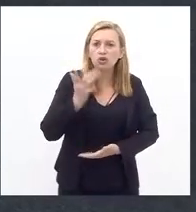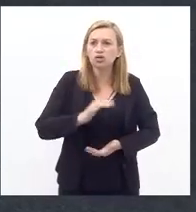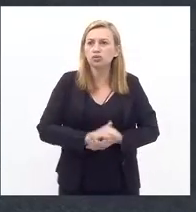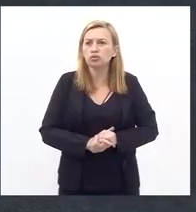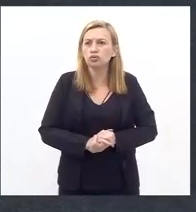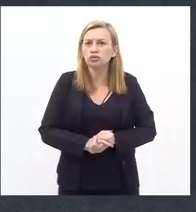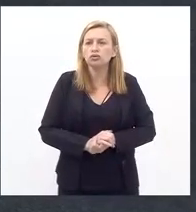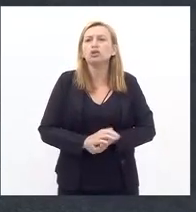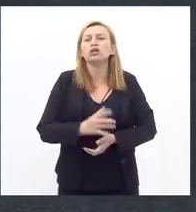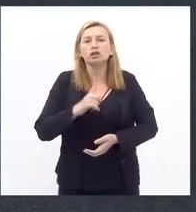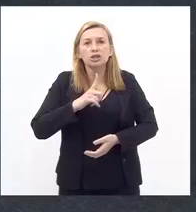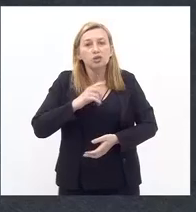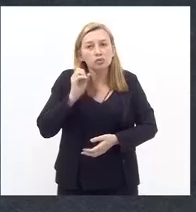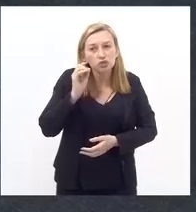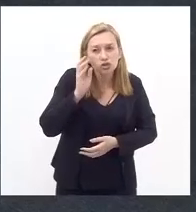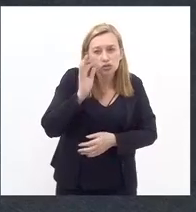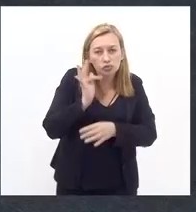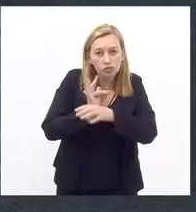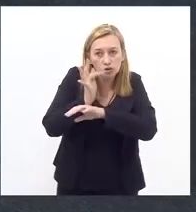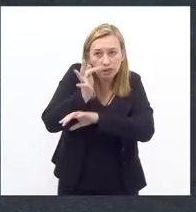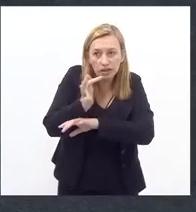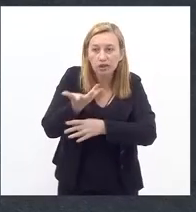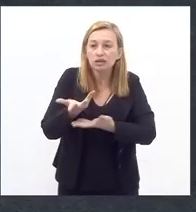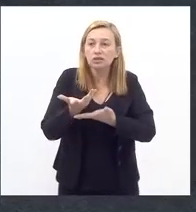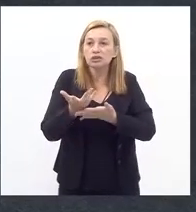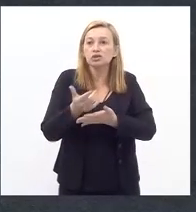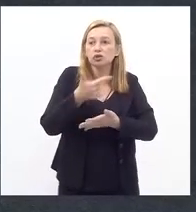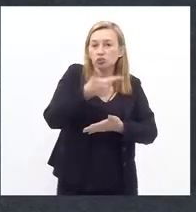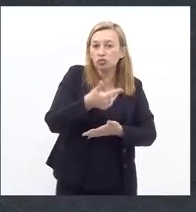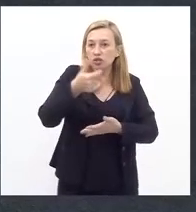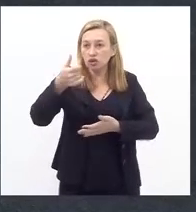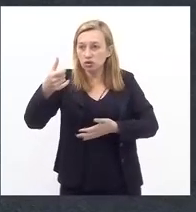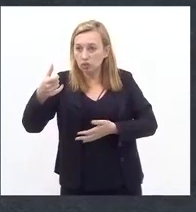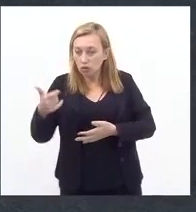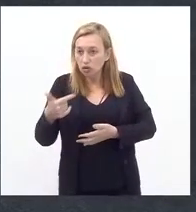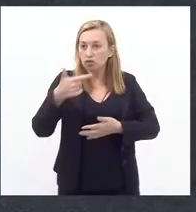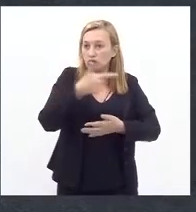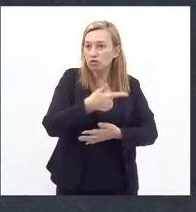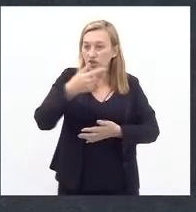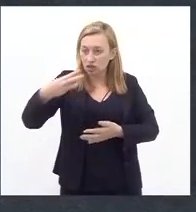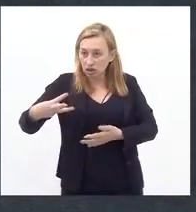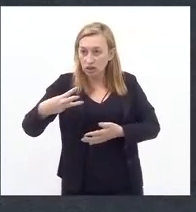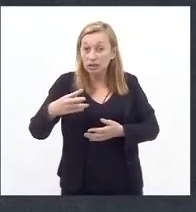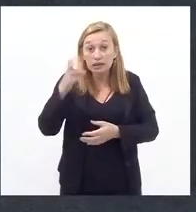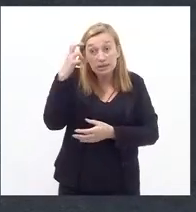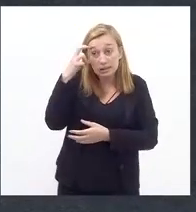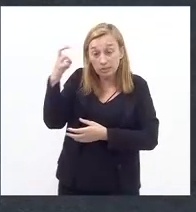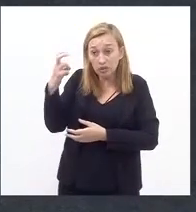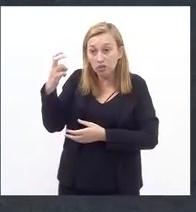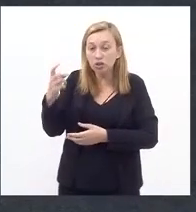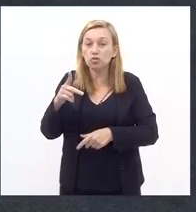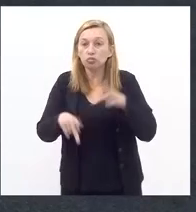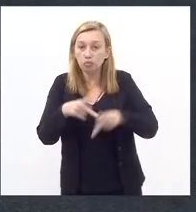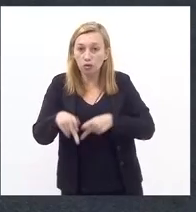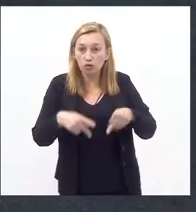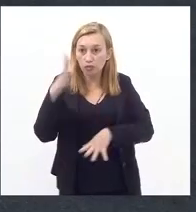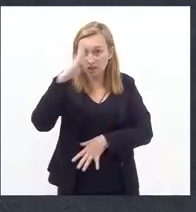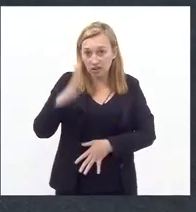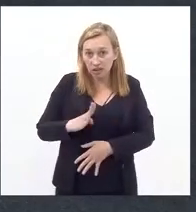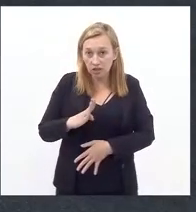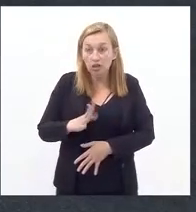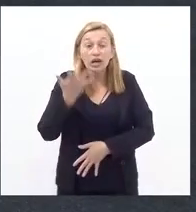não tem muita esperança na conjuntura de 2022/2023 tem muita esperança na sabedoria do povo brasileiro